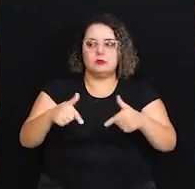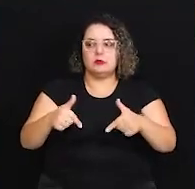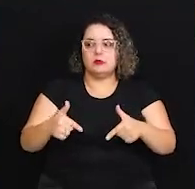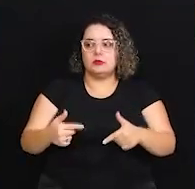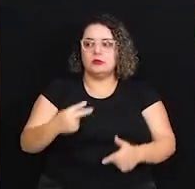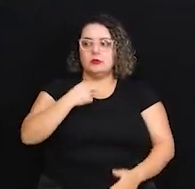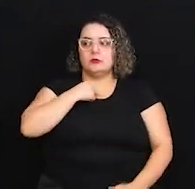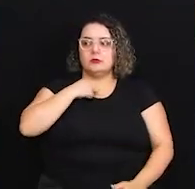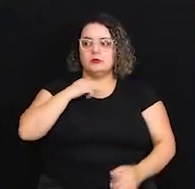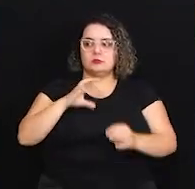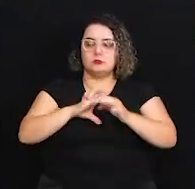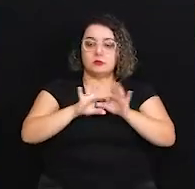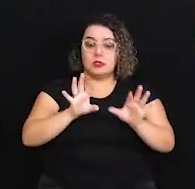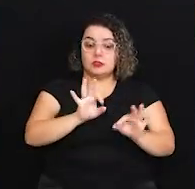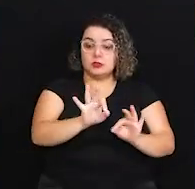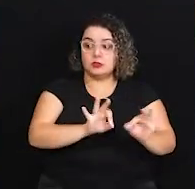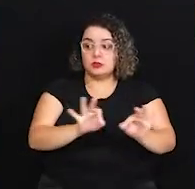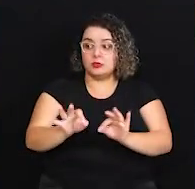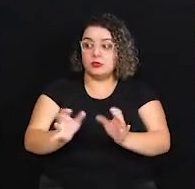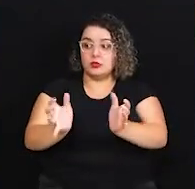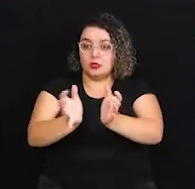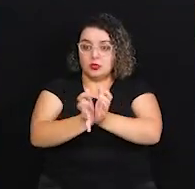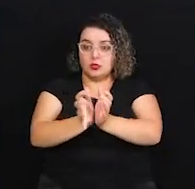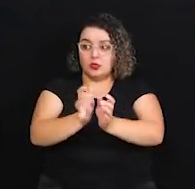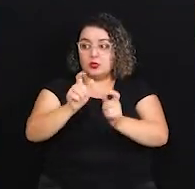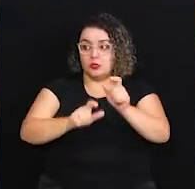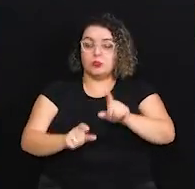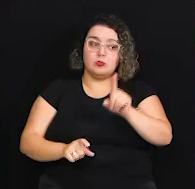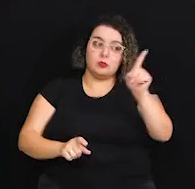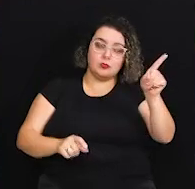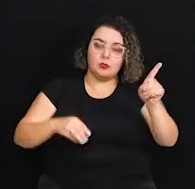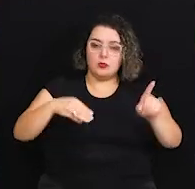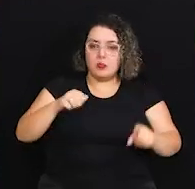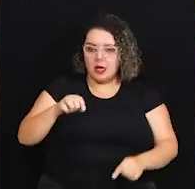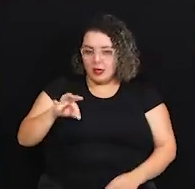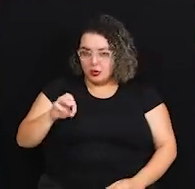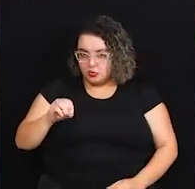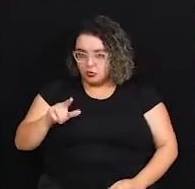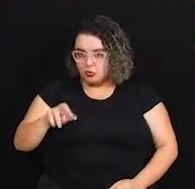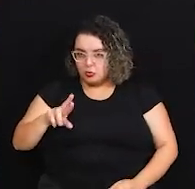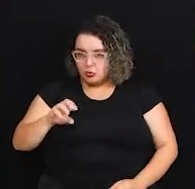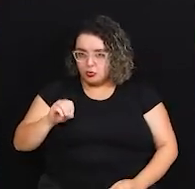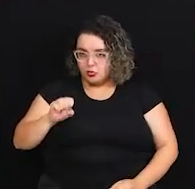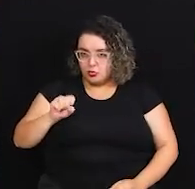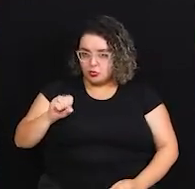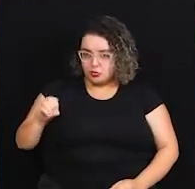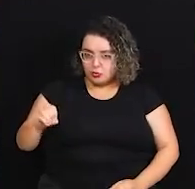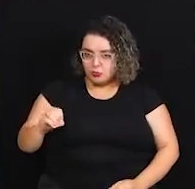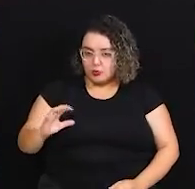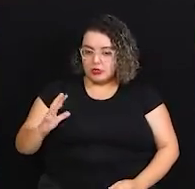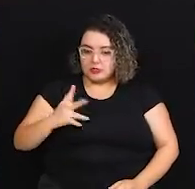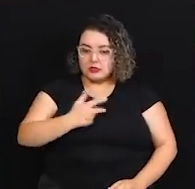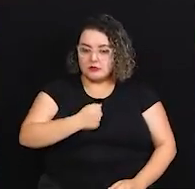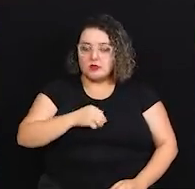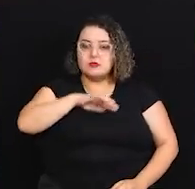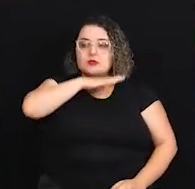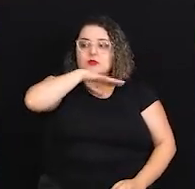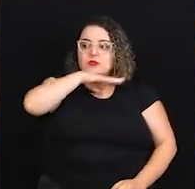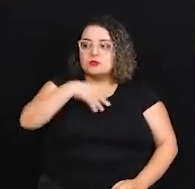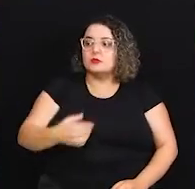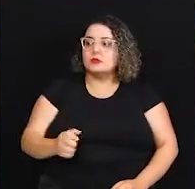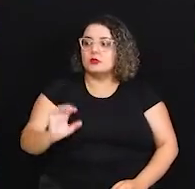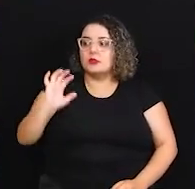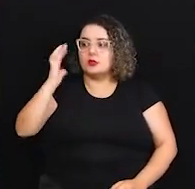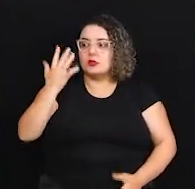mas a gente começou a se organizar um grupo de pessoas para ir para o Mato Grosso ajudar no resgate dos animais. Nesse meio tempo, aconteceu um incêndio